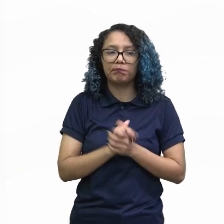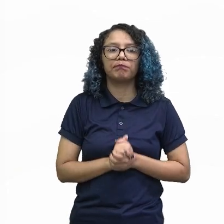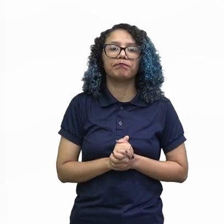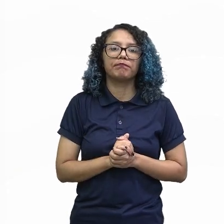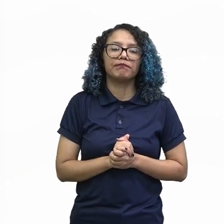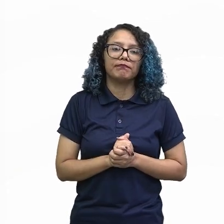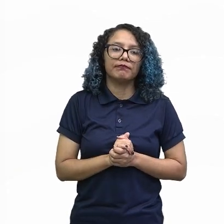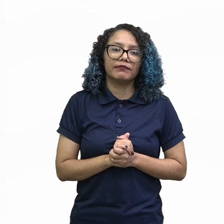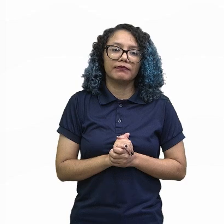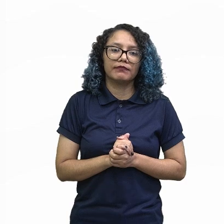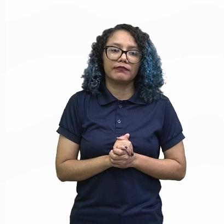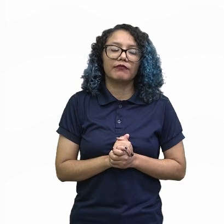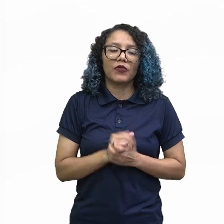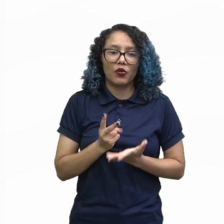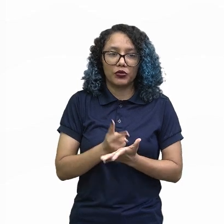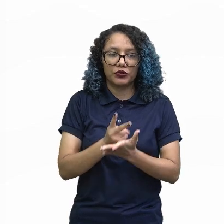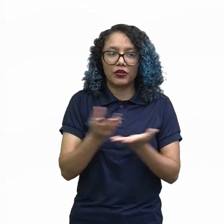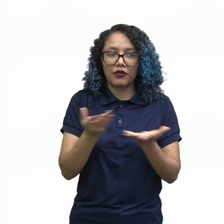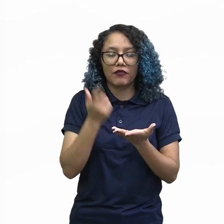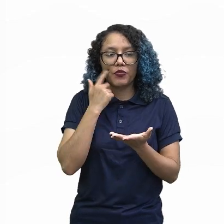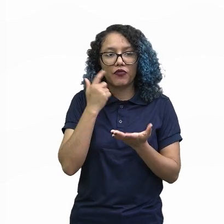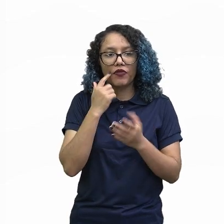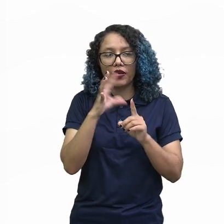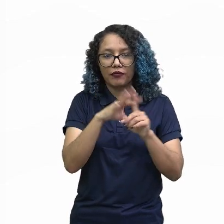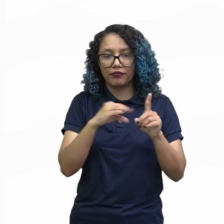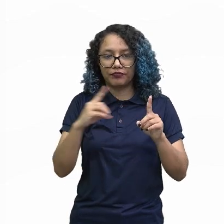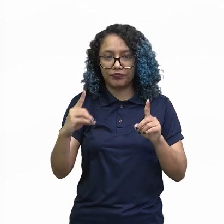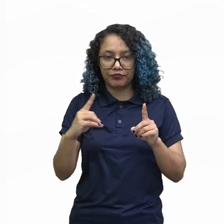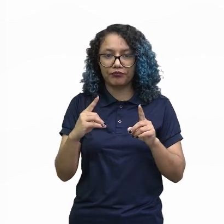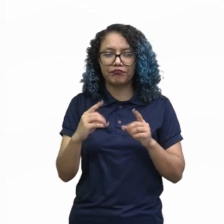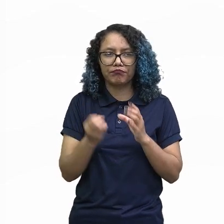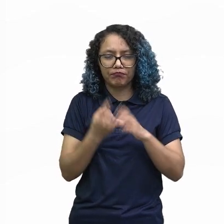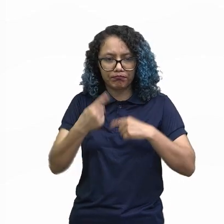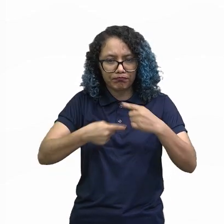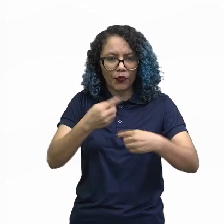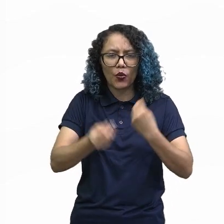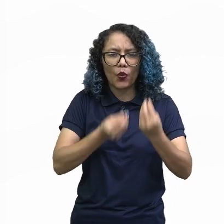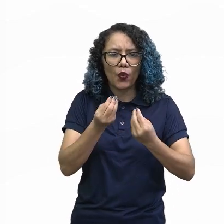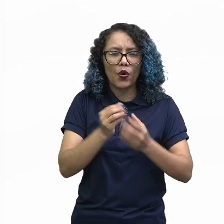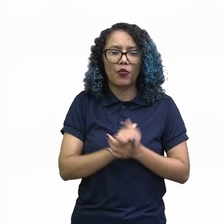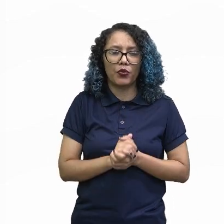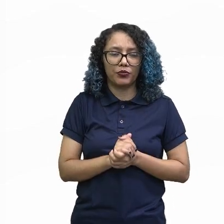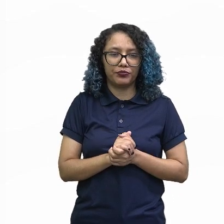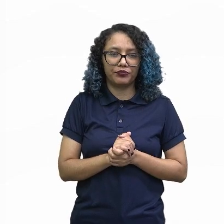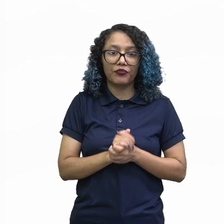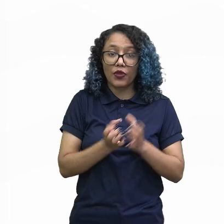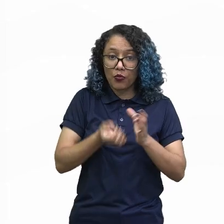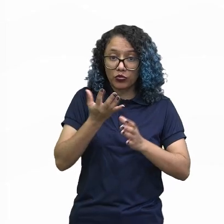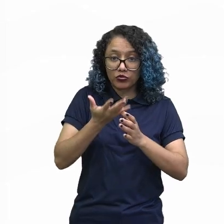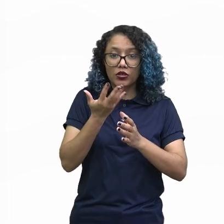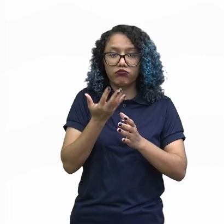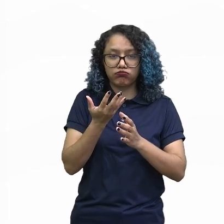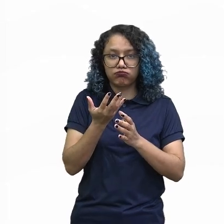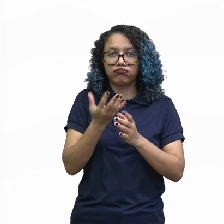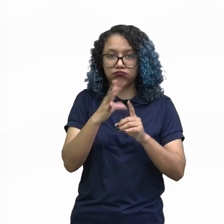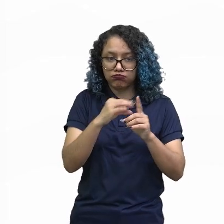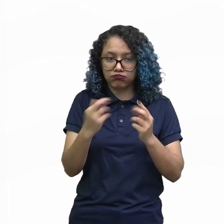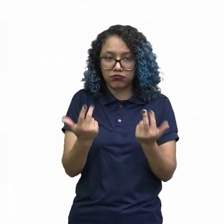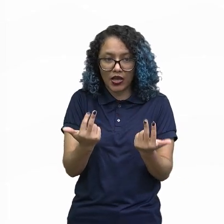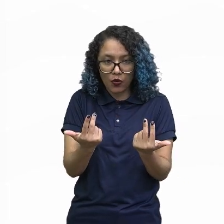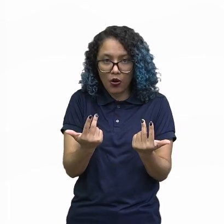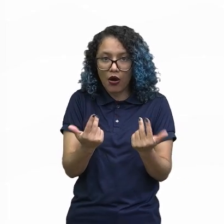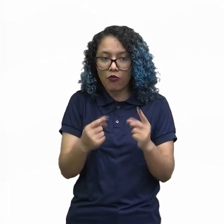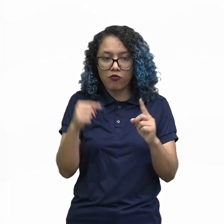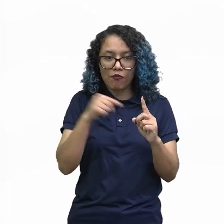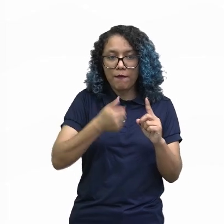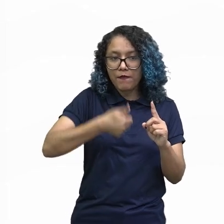aí um pouco mais sobre a clonagem reprodutiva. Ela objetiva a produção de organismos idênticos ao progenitor. A